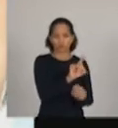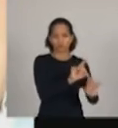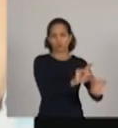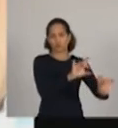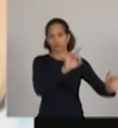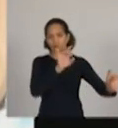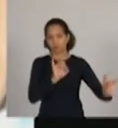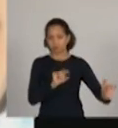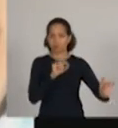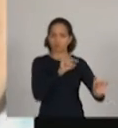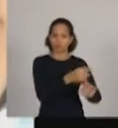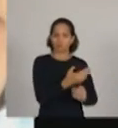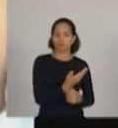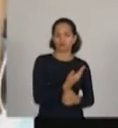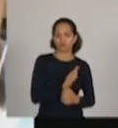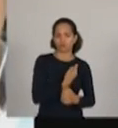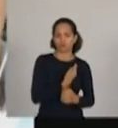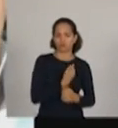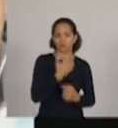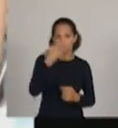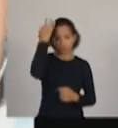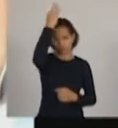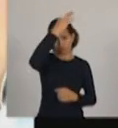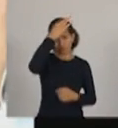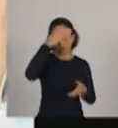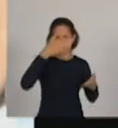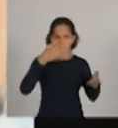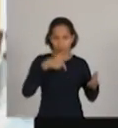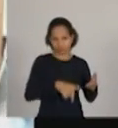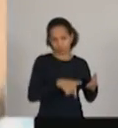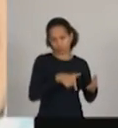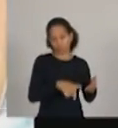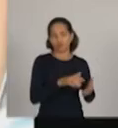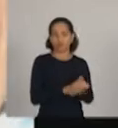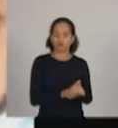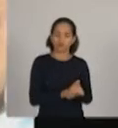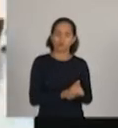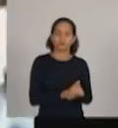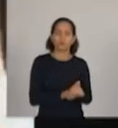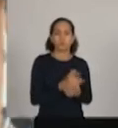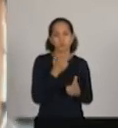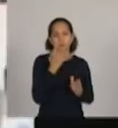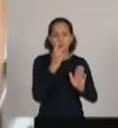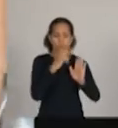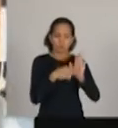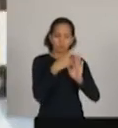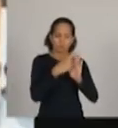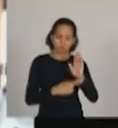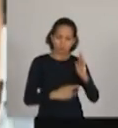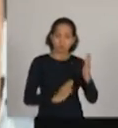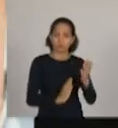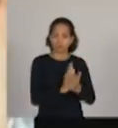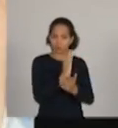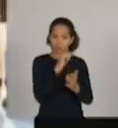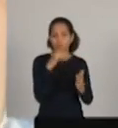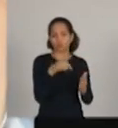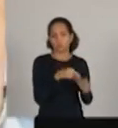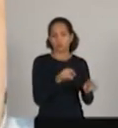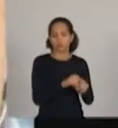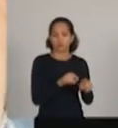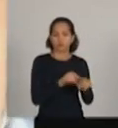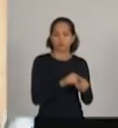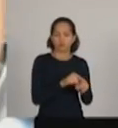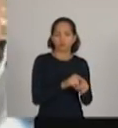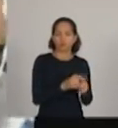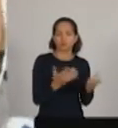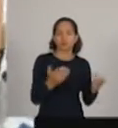alunos capixabas que estão em busca de qualificação profissional. Eu relato pela aprovação da matéria e passo